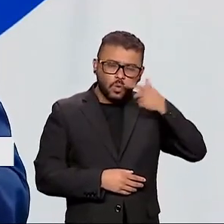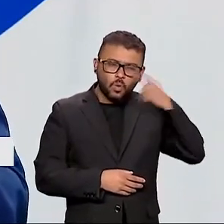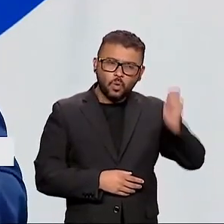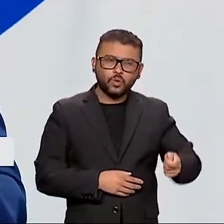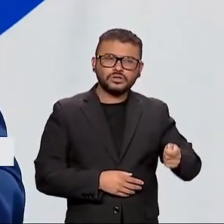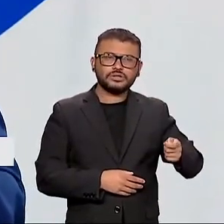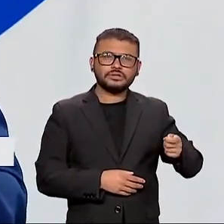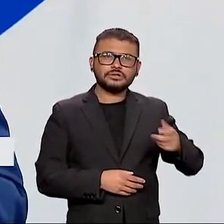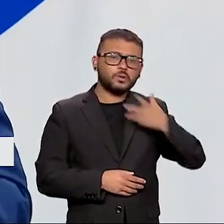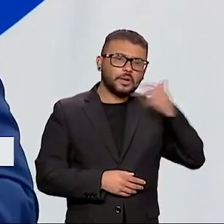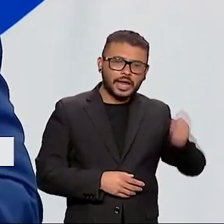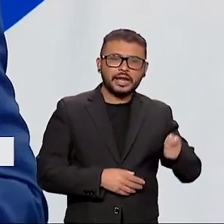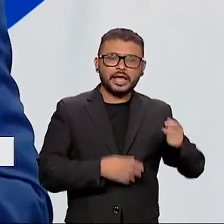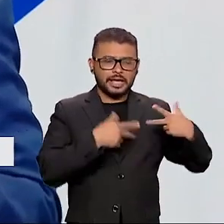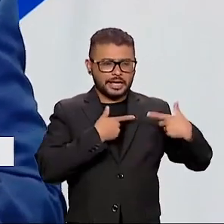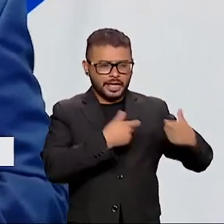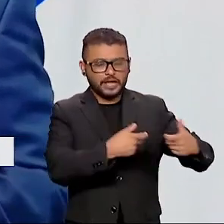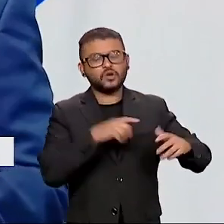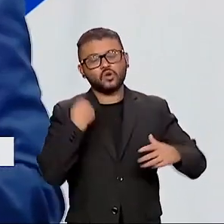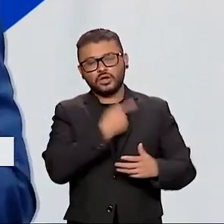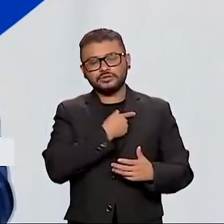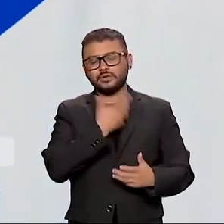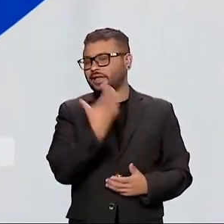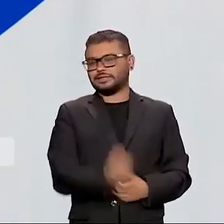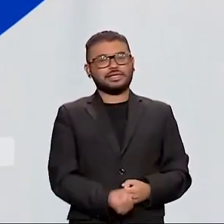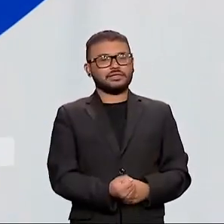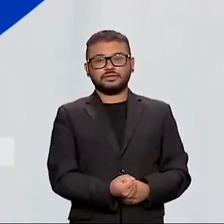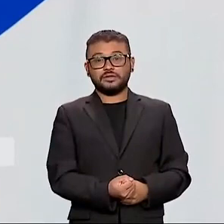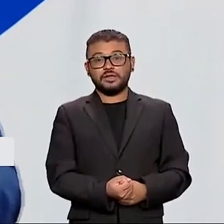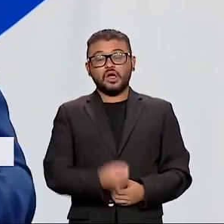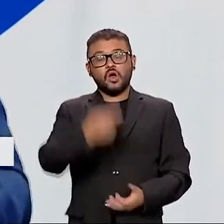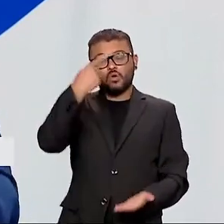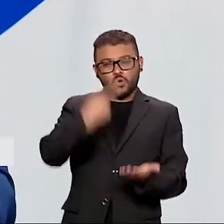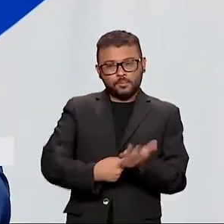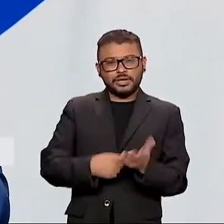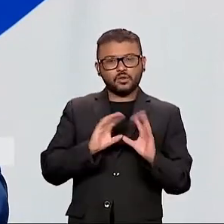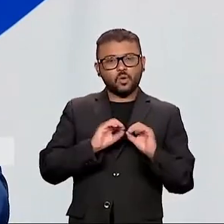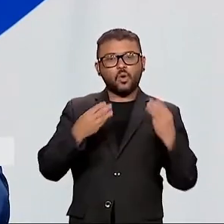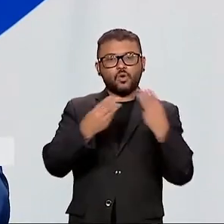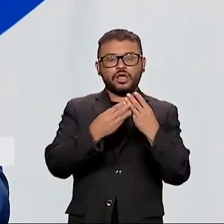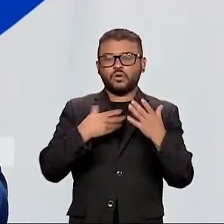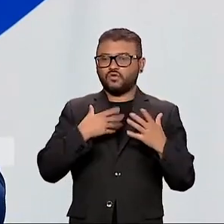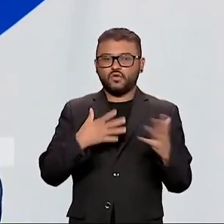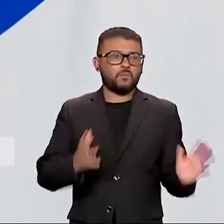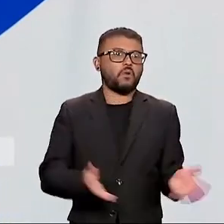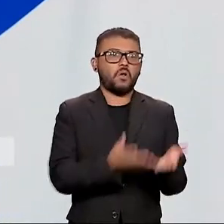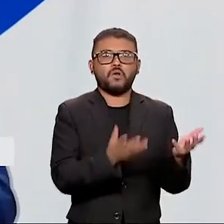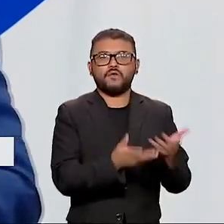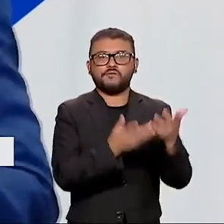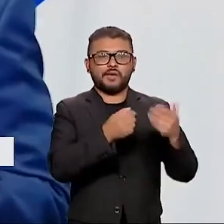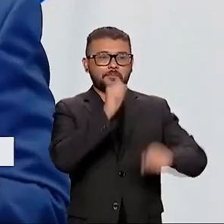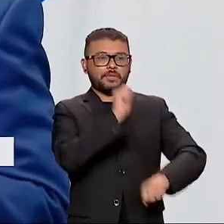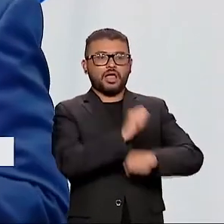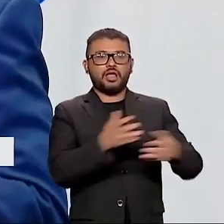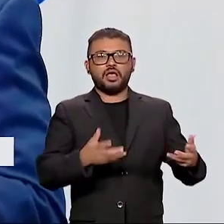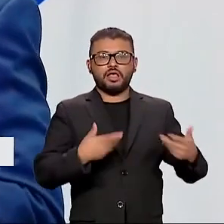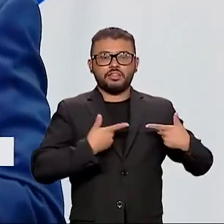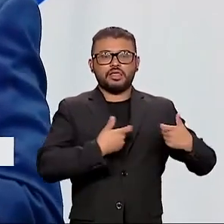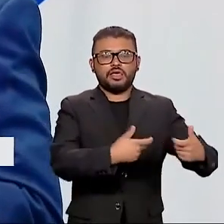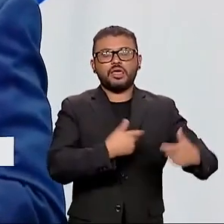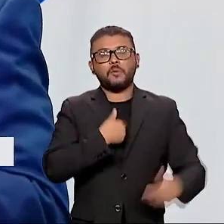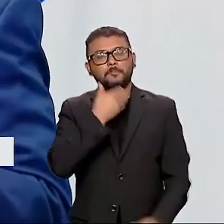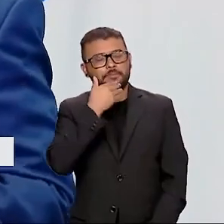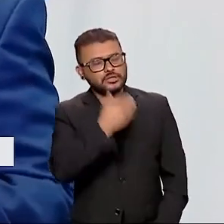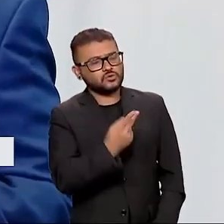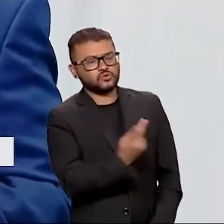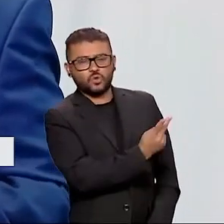Isso já está declarado e votado na ONU. Mas isso não implica que eu vou ficar fomentando a guerra. Eu quero criar condições para que os